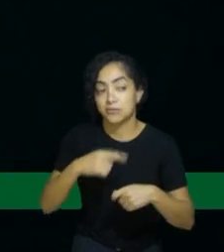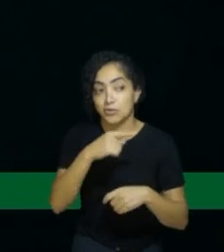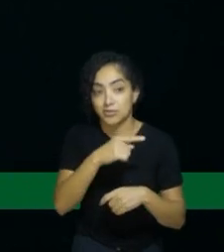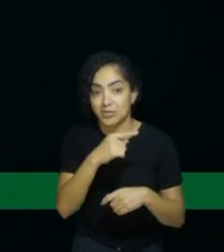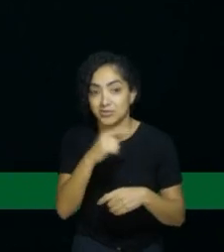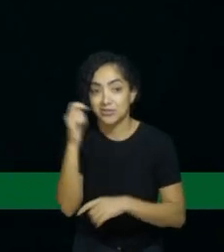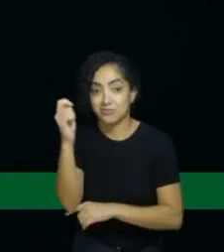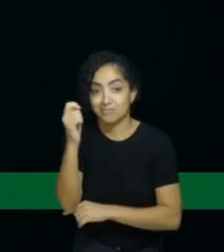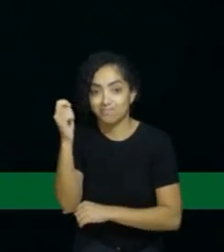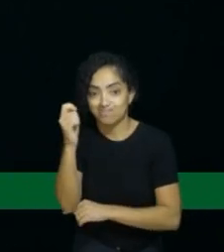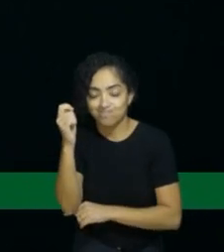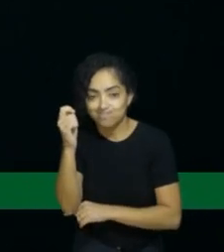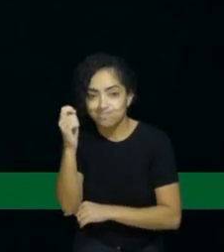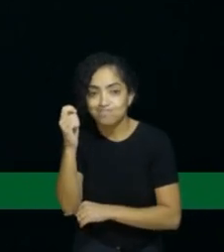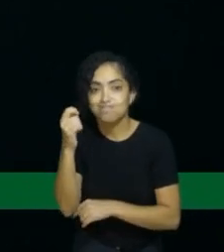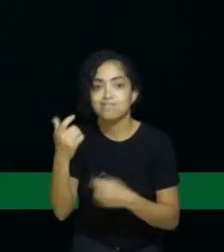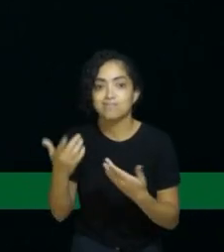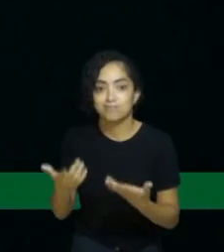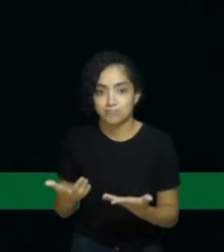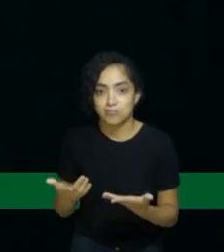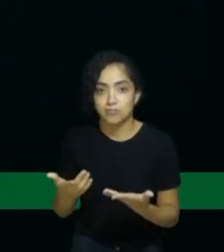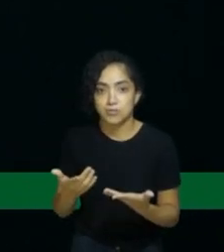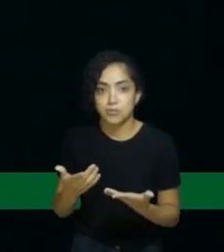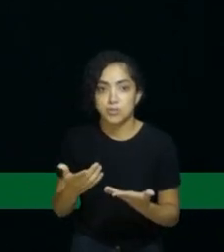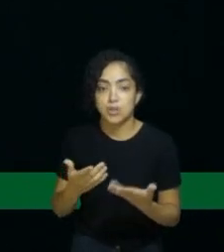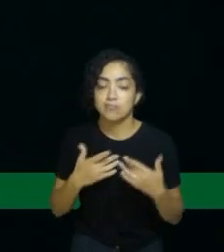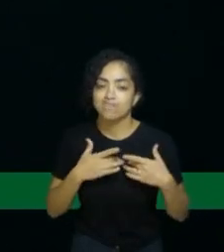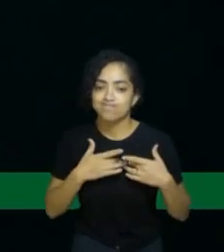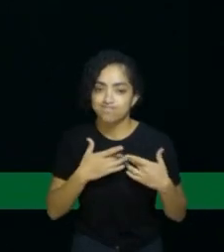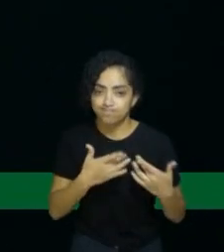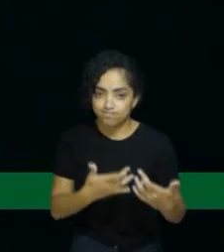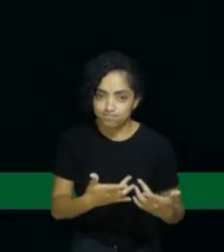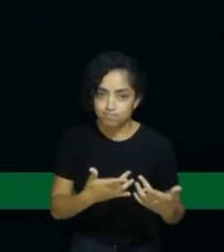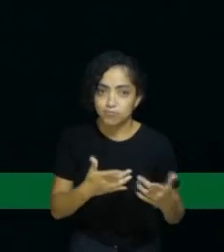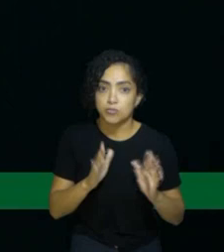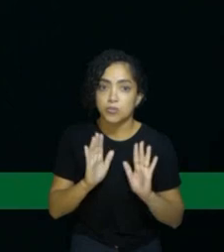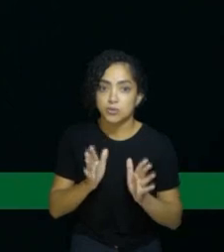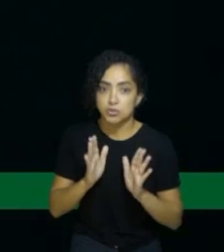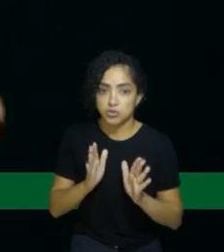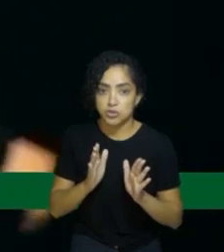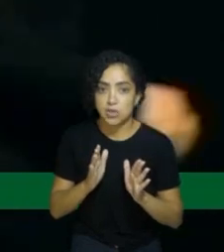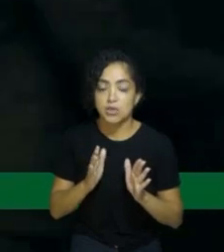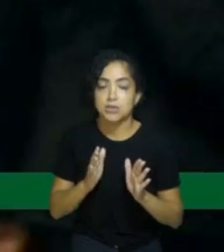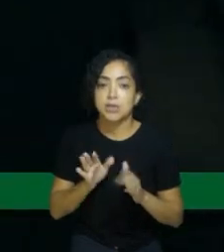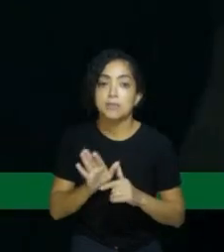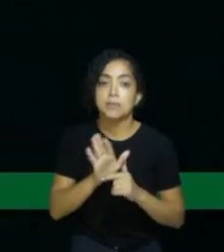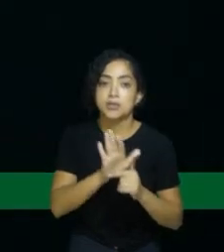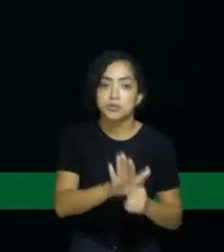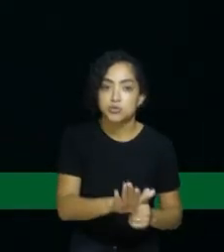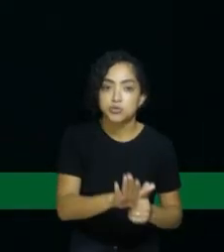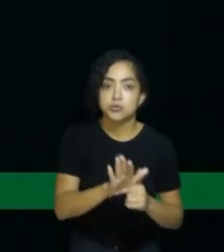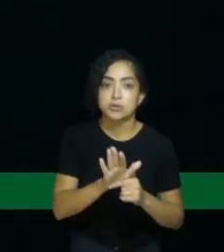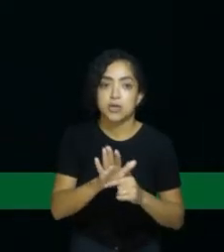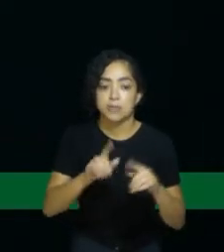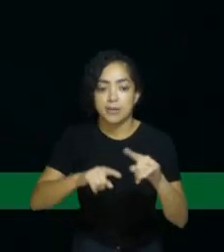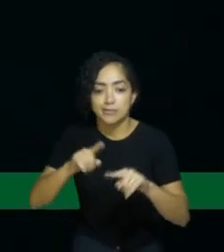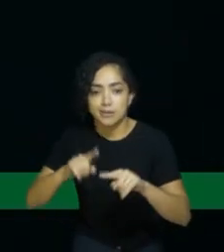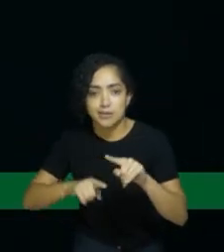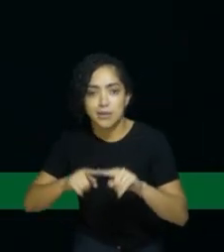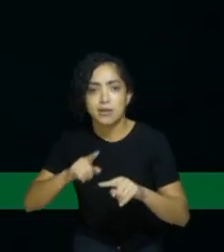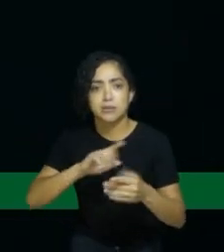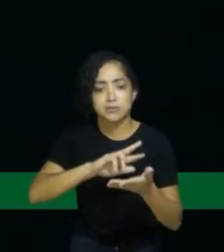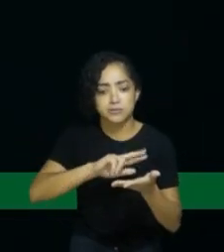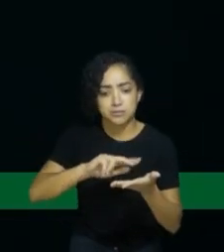passando Nós Somos solidários a eles a renala já se dispôs a enviar insumos em caso